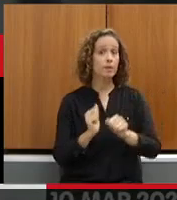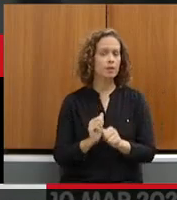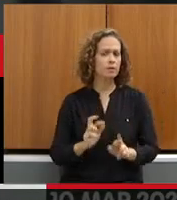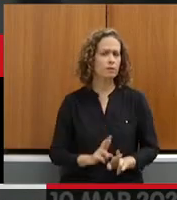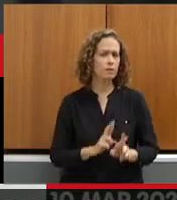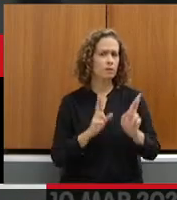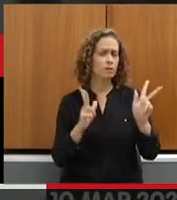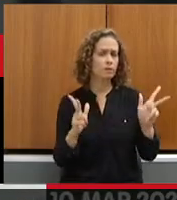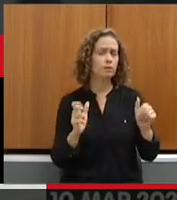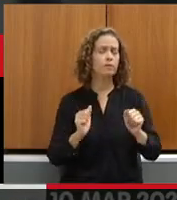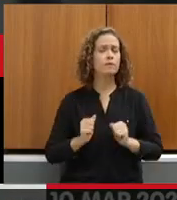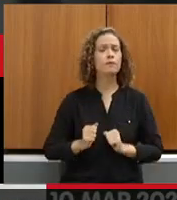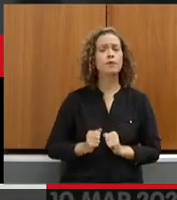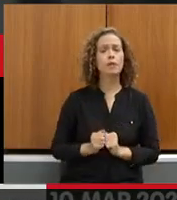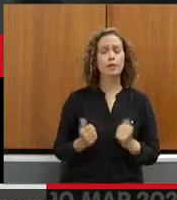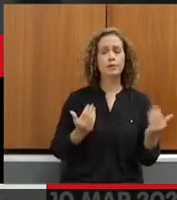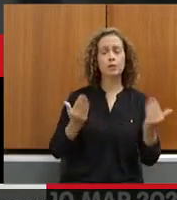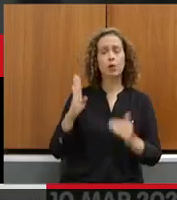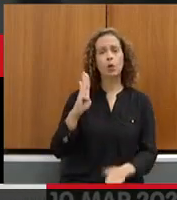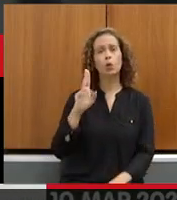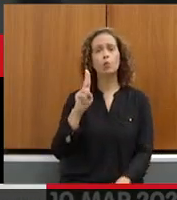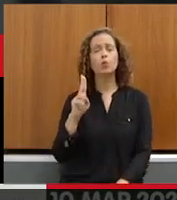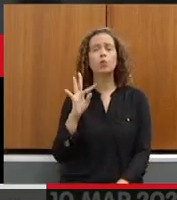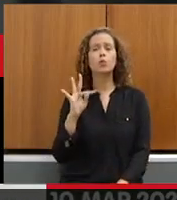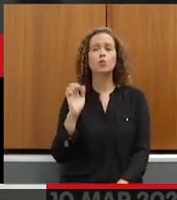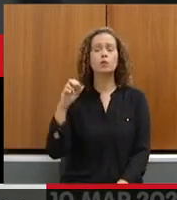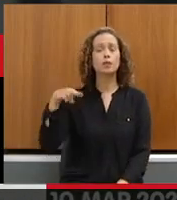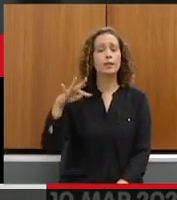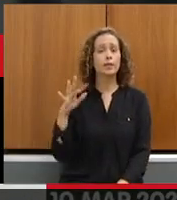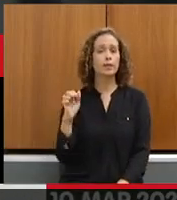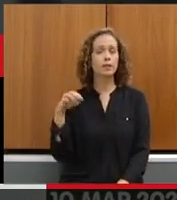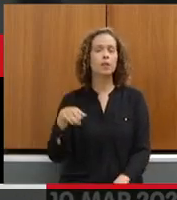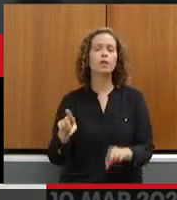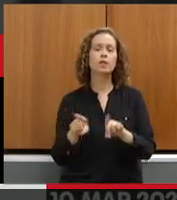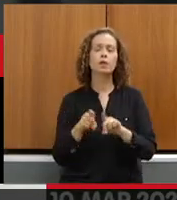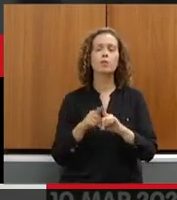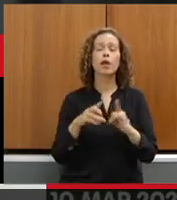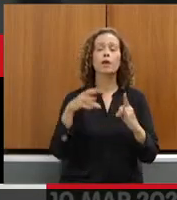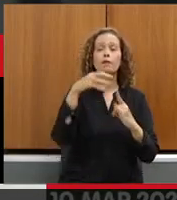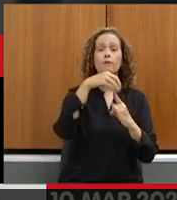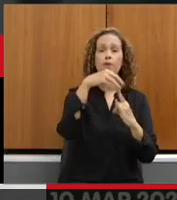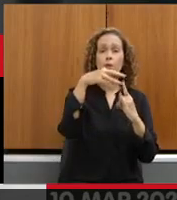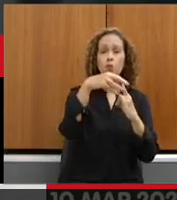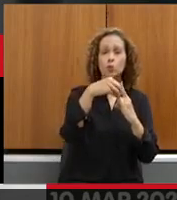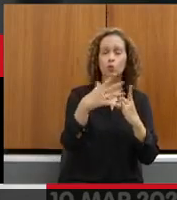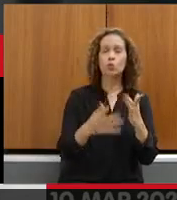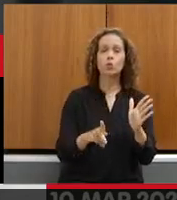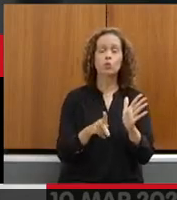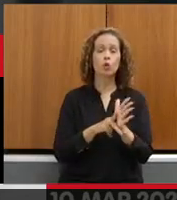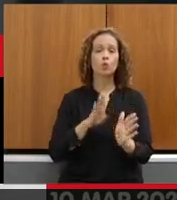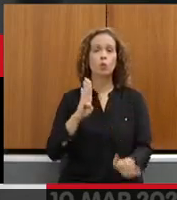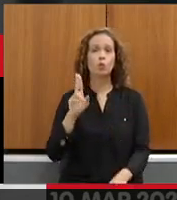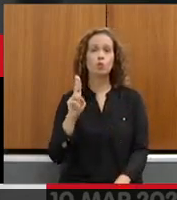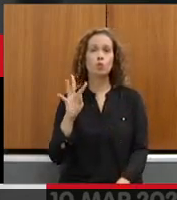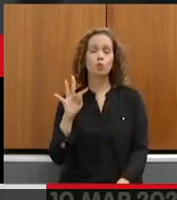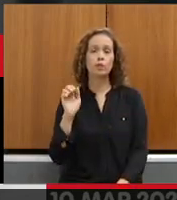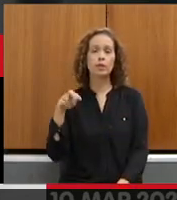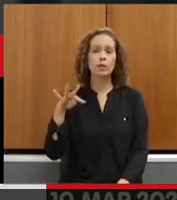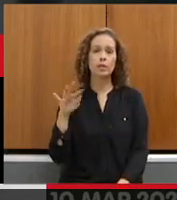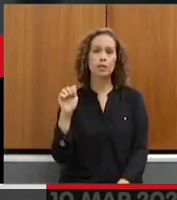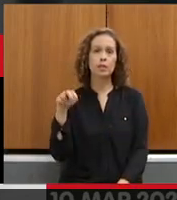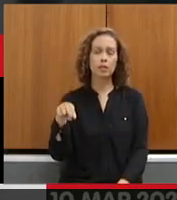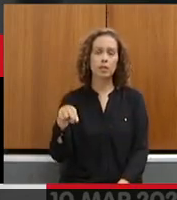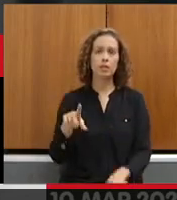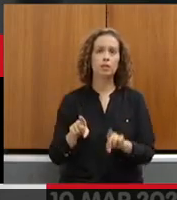diferente do botão tão poste diferente da Fiocruz a Fiocruz o próprio Butantã salário